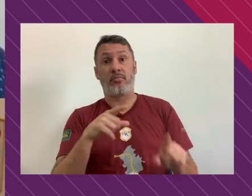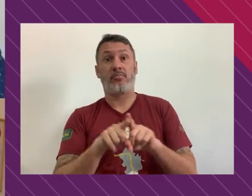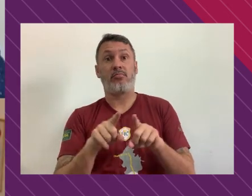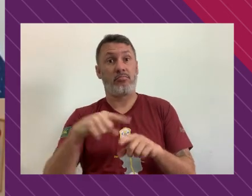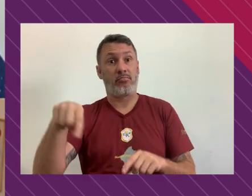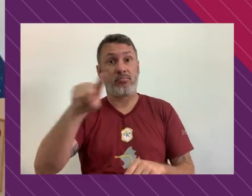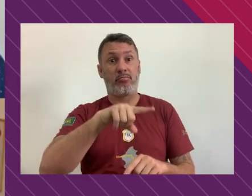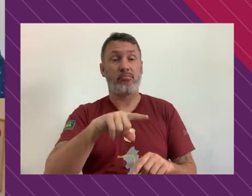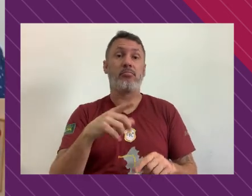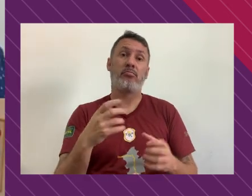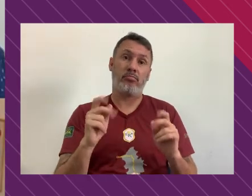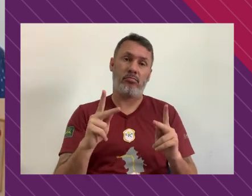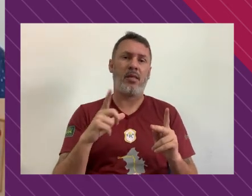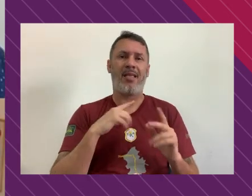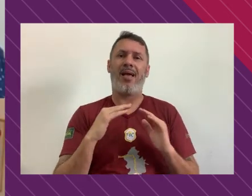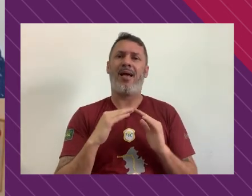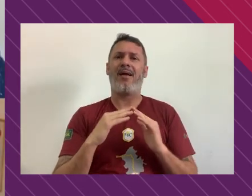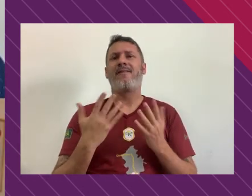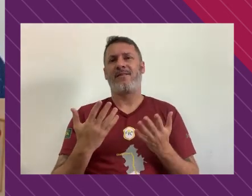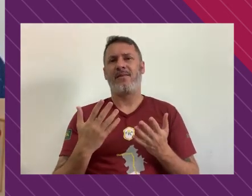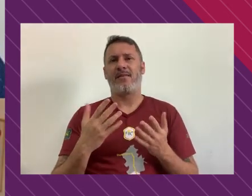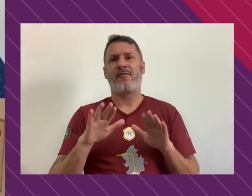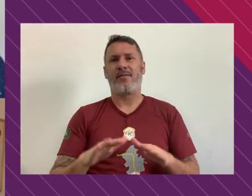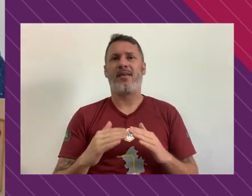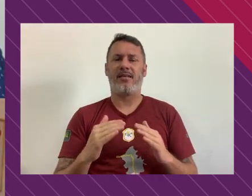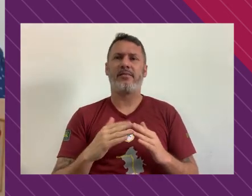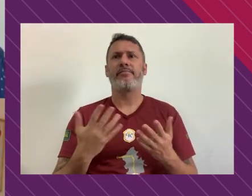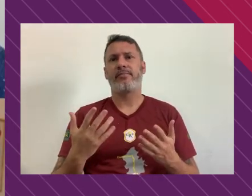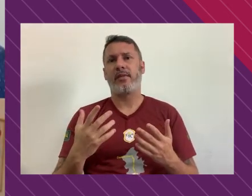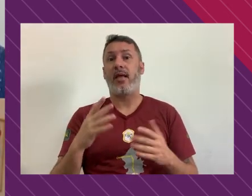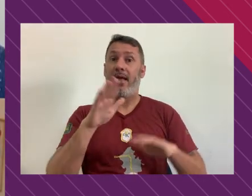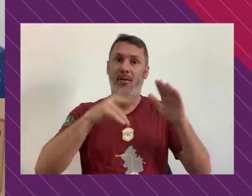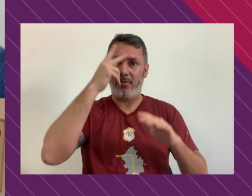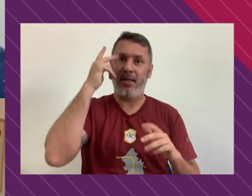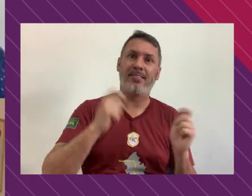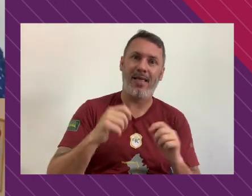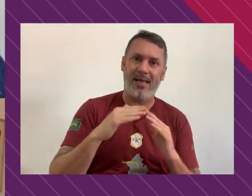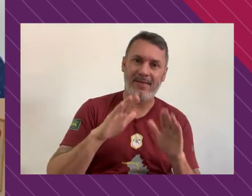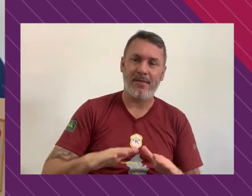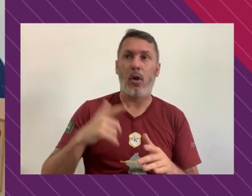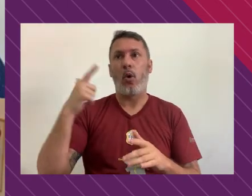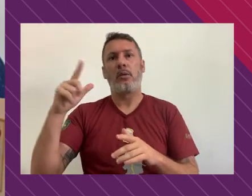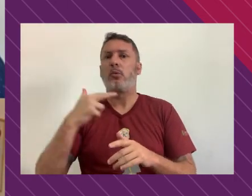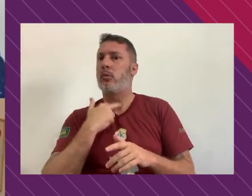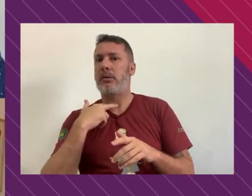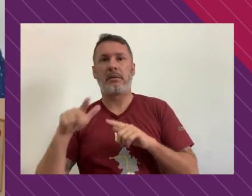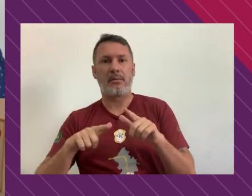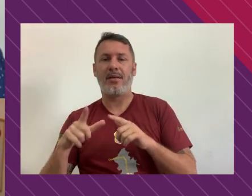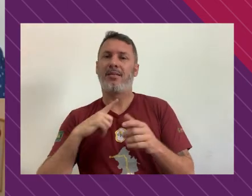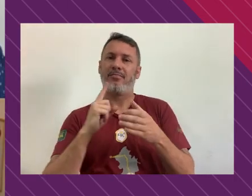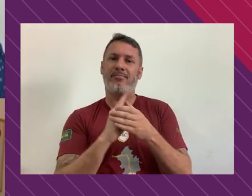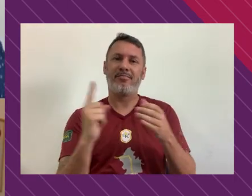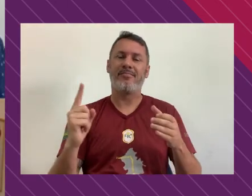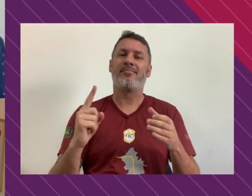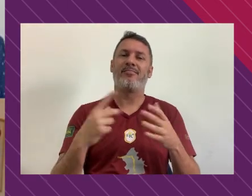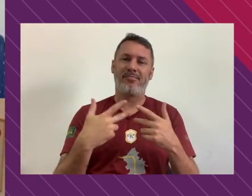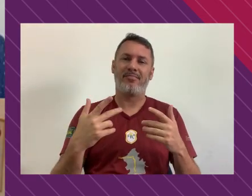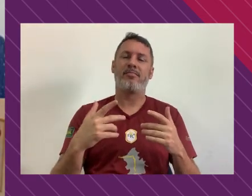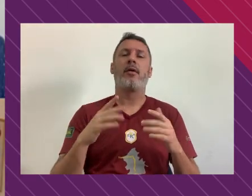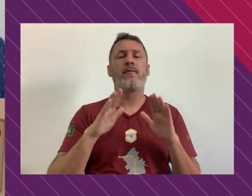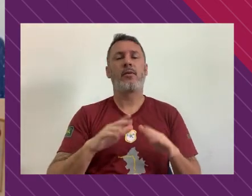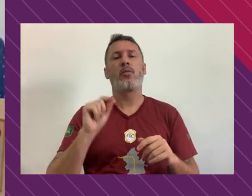de medicina, porque a empresa identificou naquela pessoa um potencial interessante que talvez a medicina